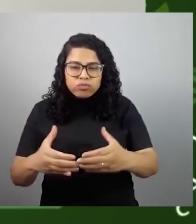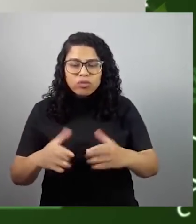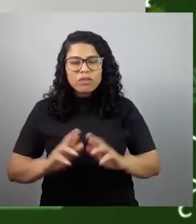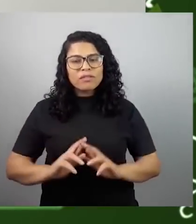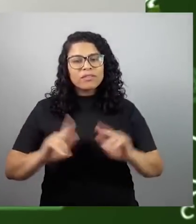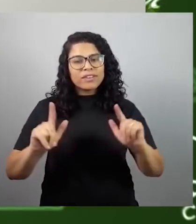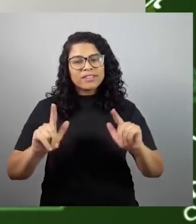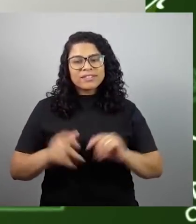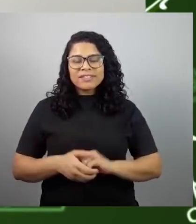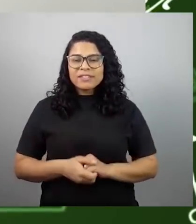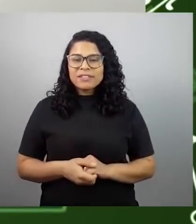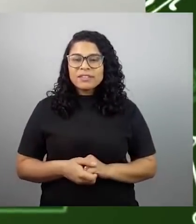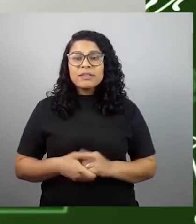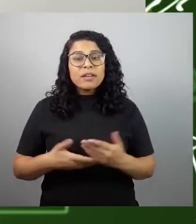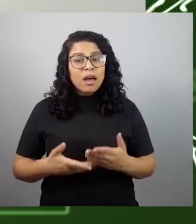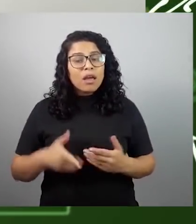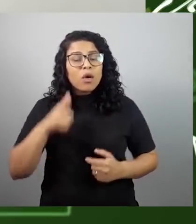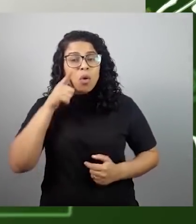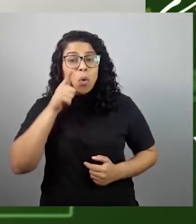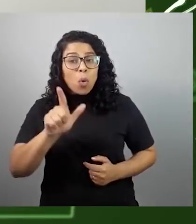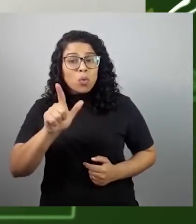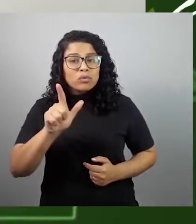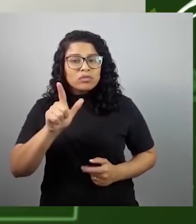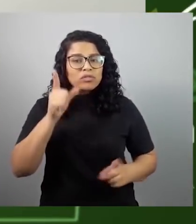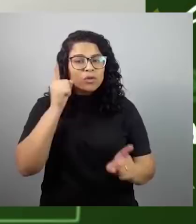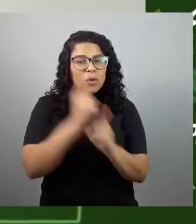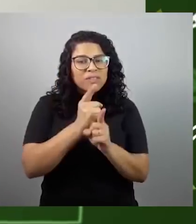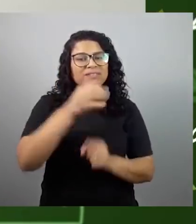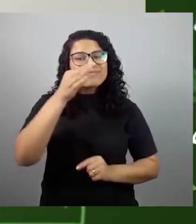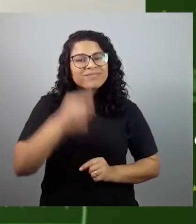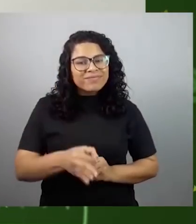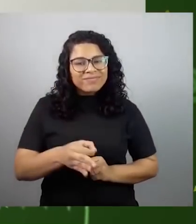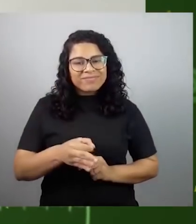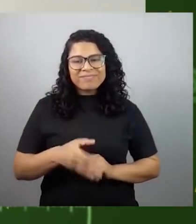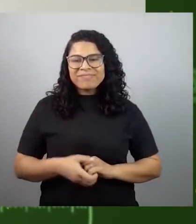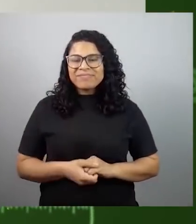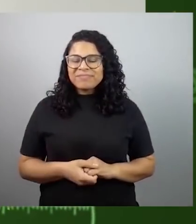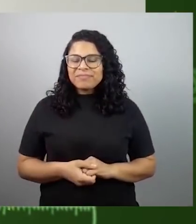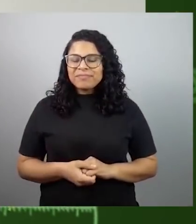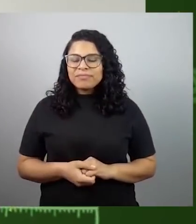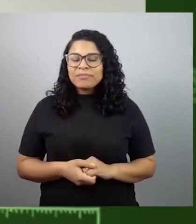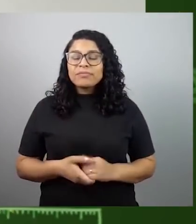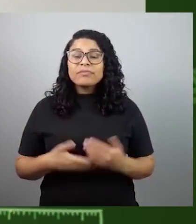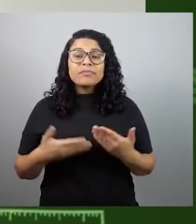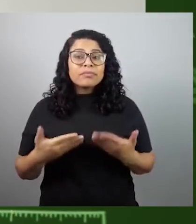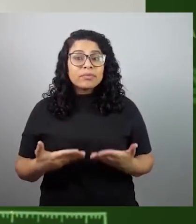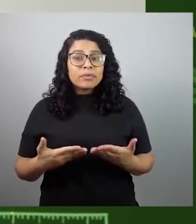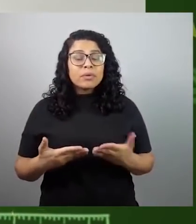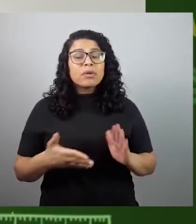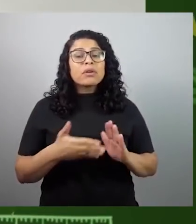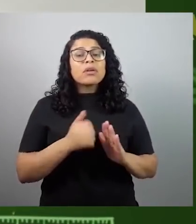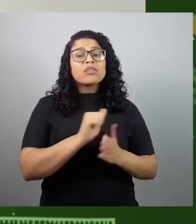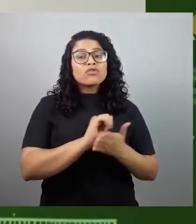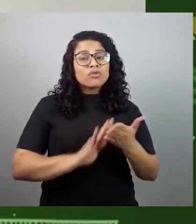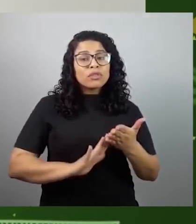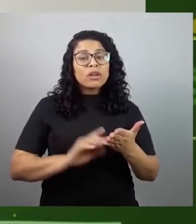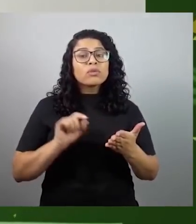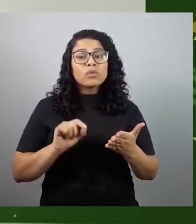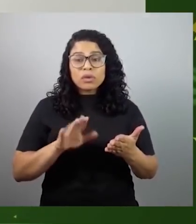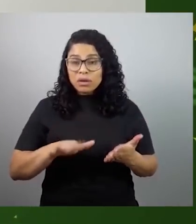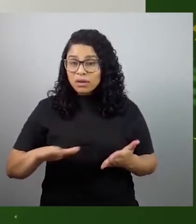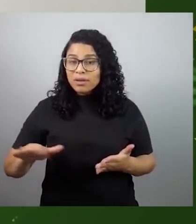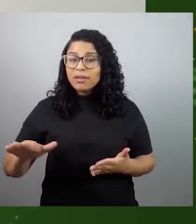tá bom? Até ela descobrir a tampa correspondente ao pote. A intenção dessa atividade é